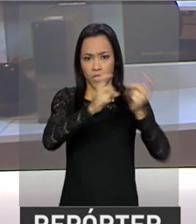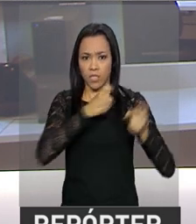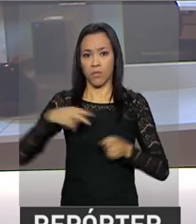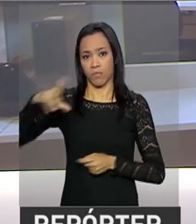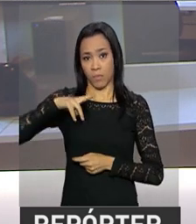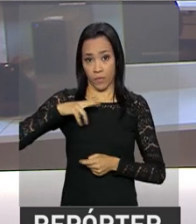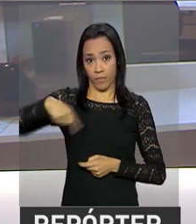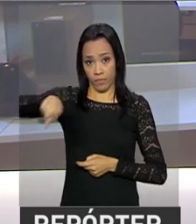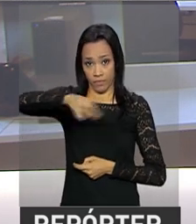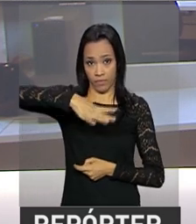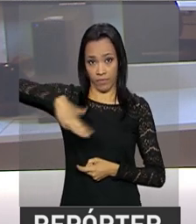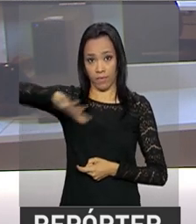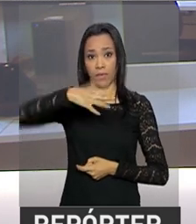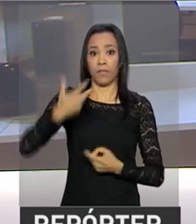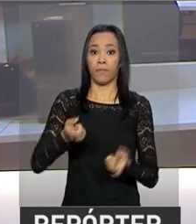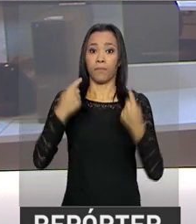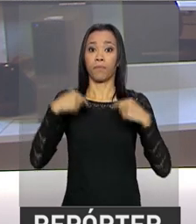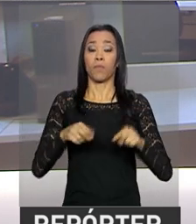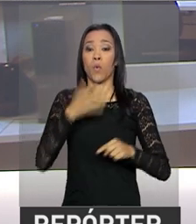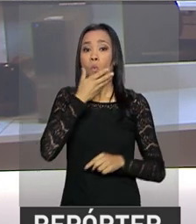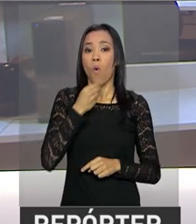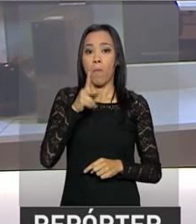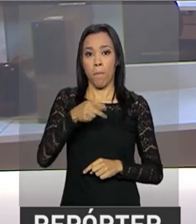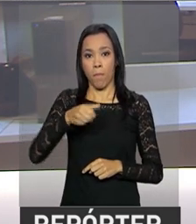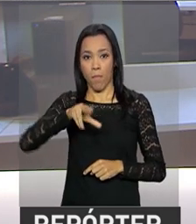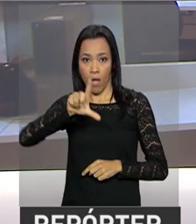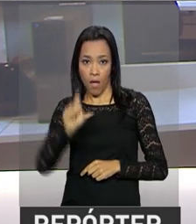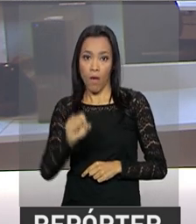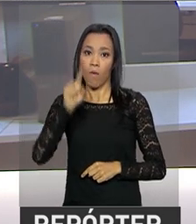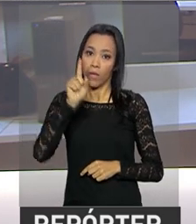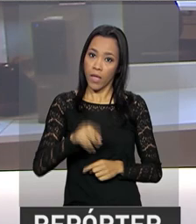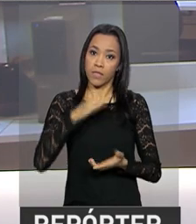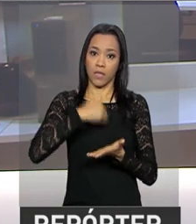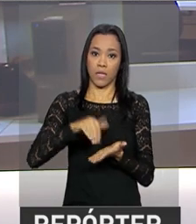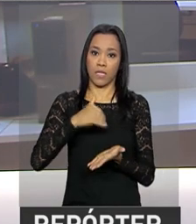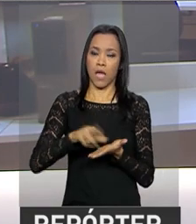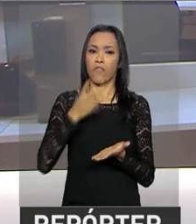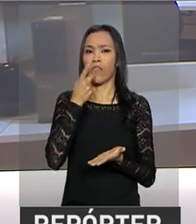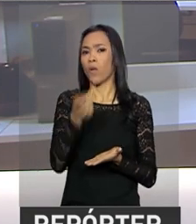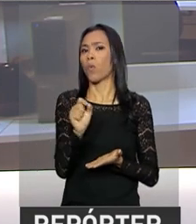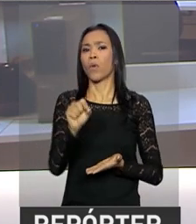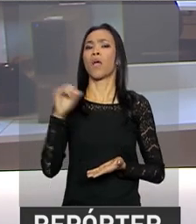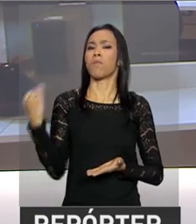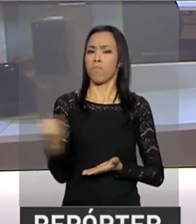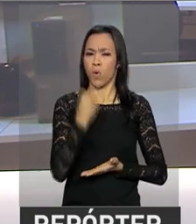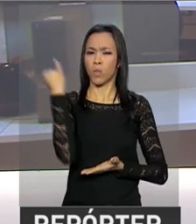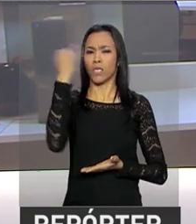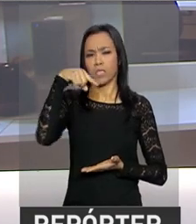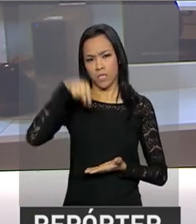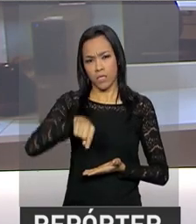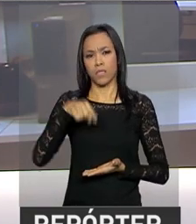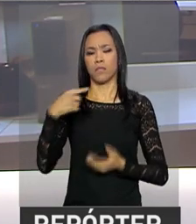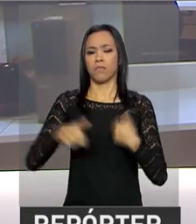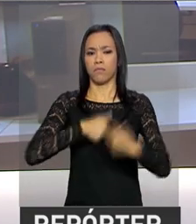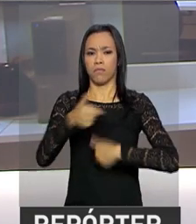Temer. Paulo Pedrosa, secretário executivo do Ministério de Minas e Energia, destacou a importância de ações como